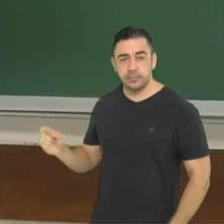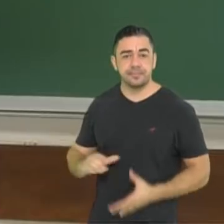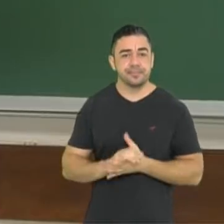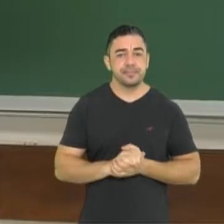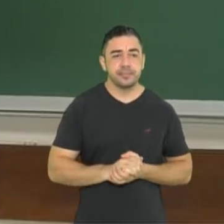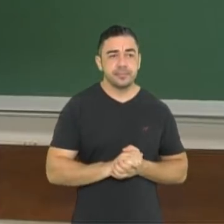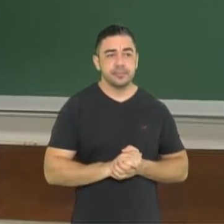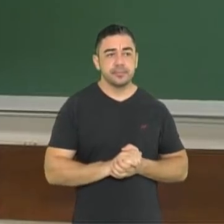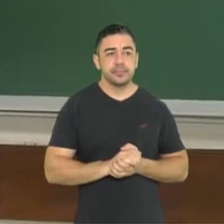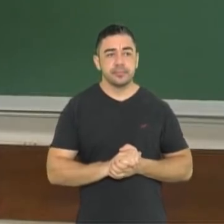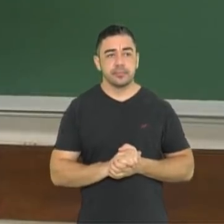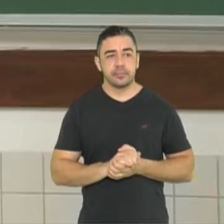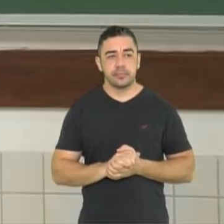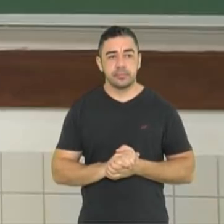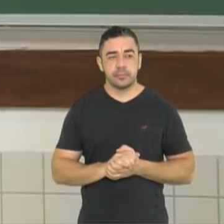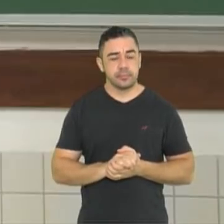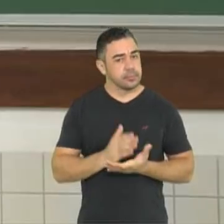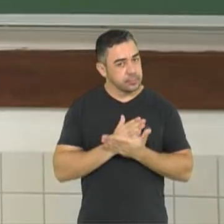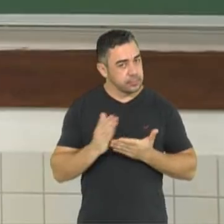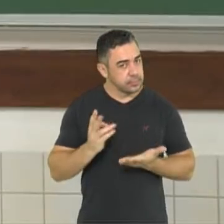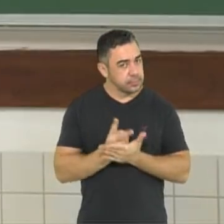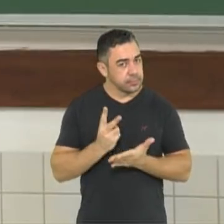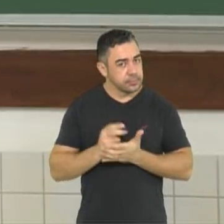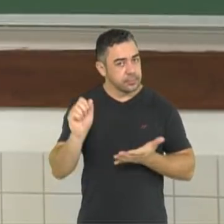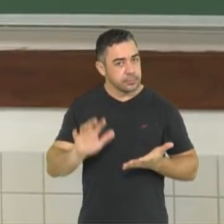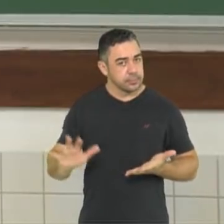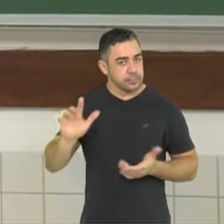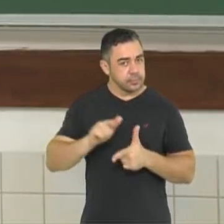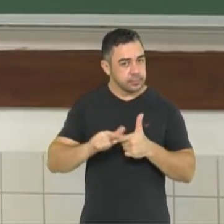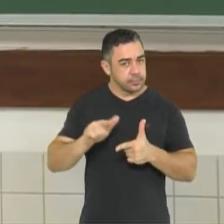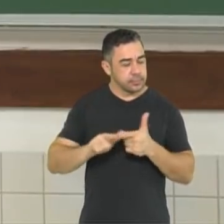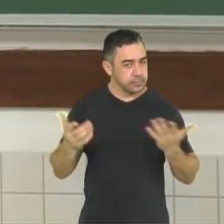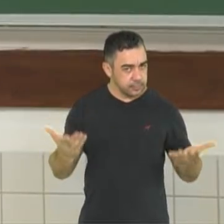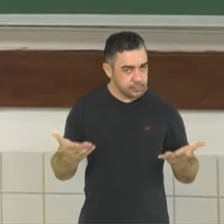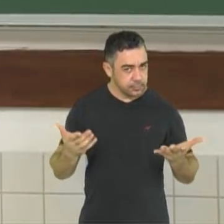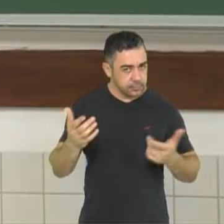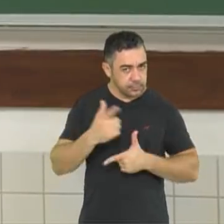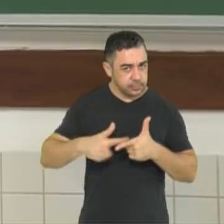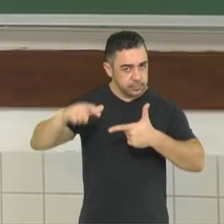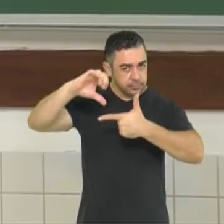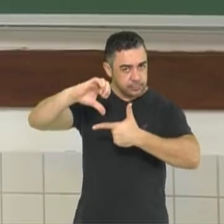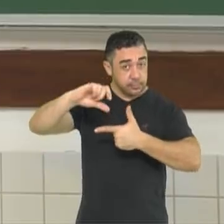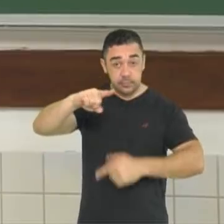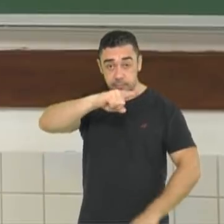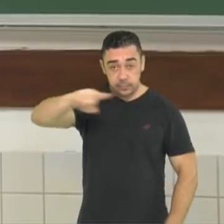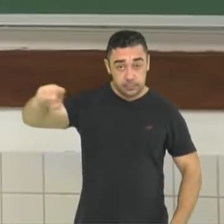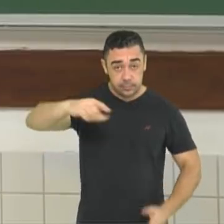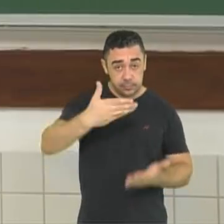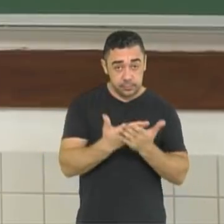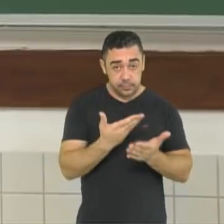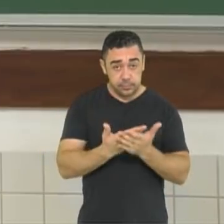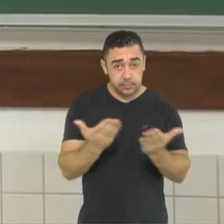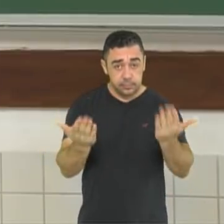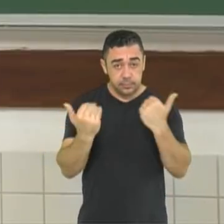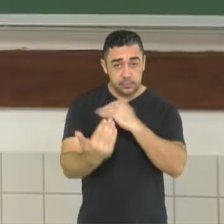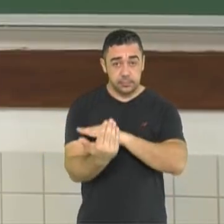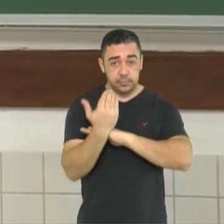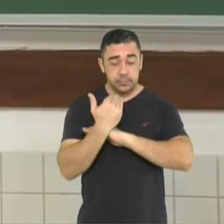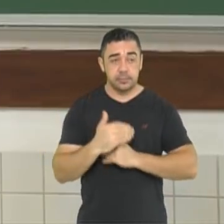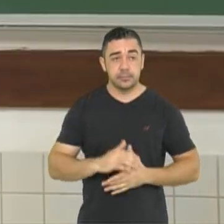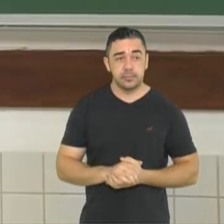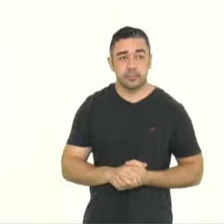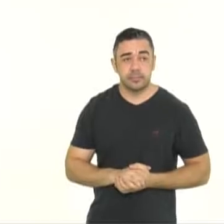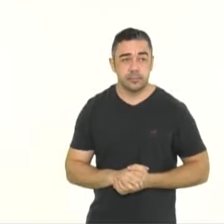Império Carolíngio. A gente sempre começa nossas aulas fazendo uma problemática, correto? Agora vocês são nossos historiadores ativos. Me ajude nessa, galerinha do sexto